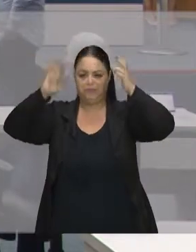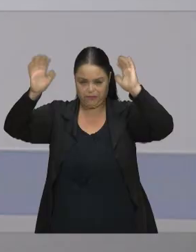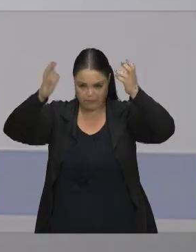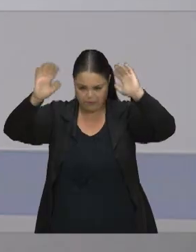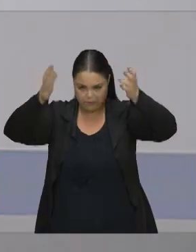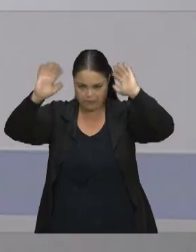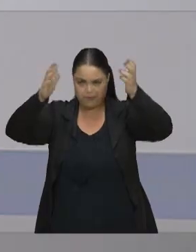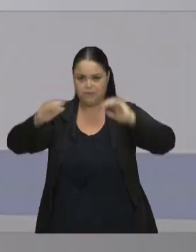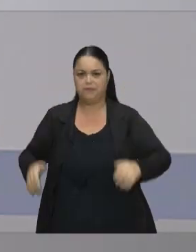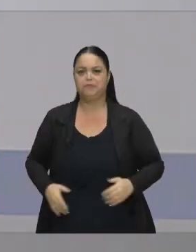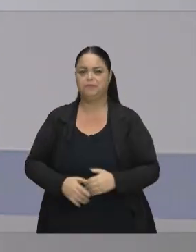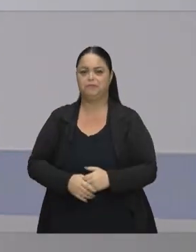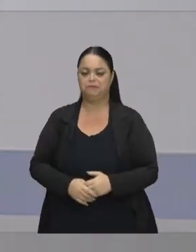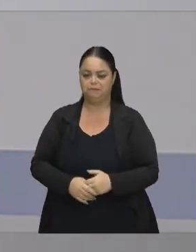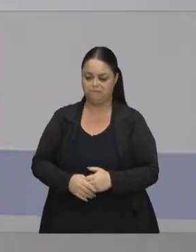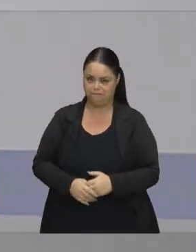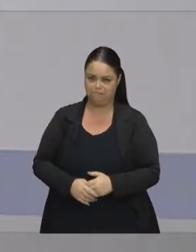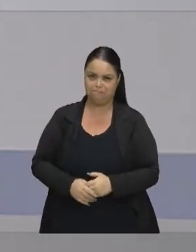Parabéns,